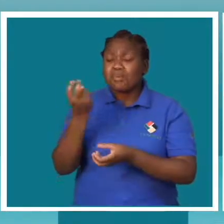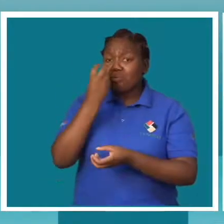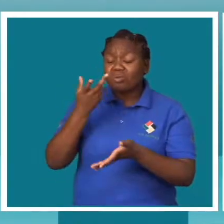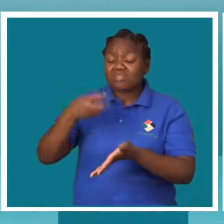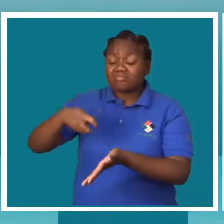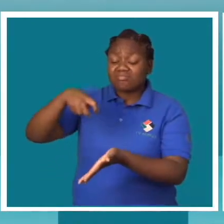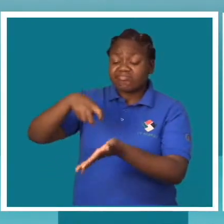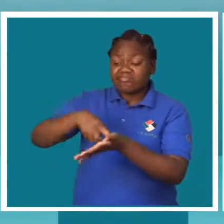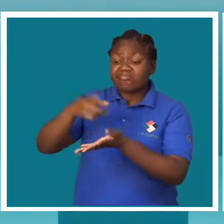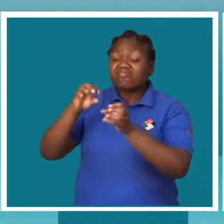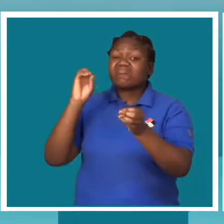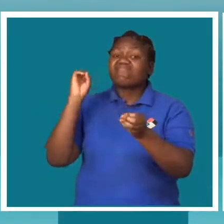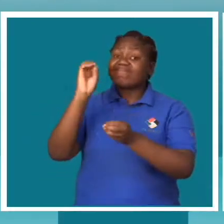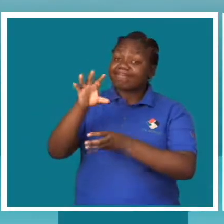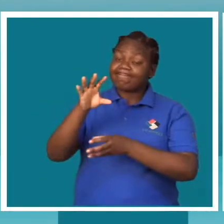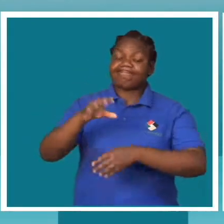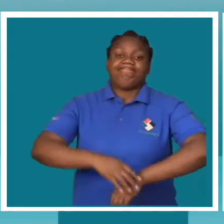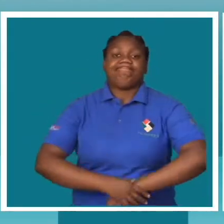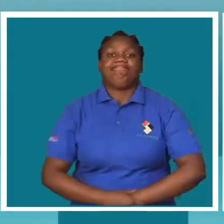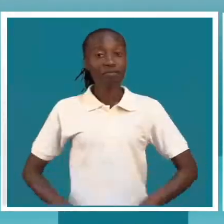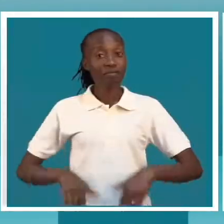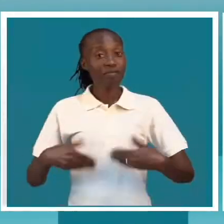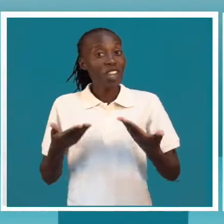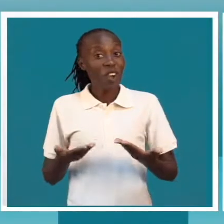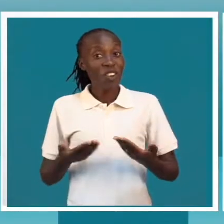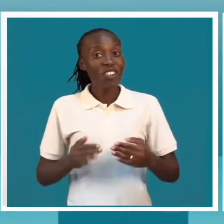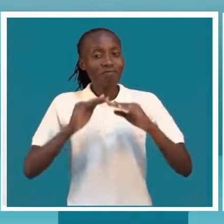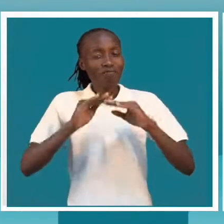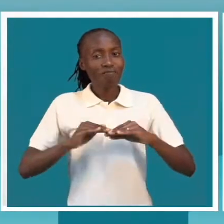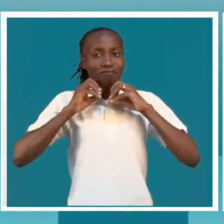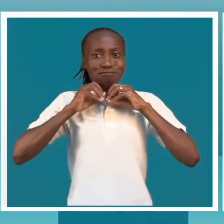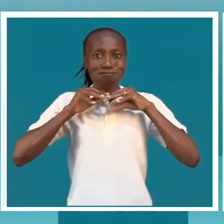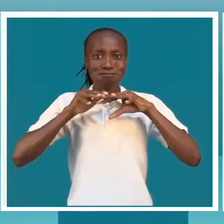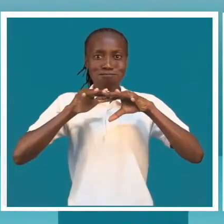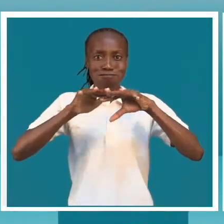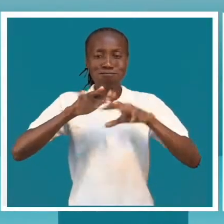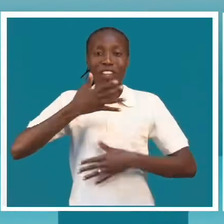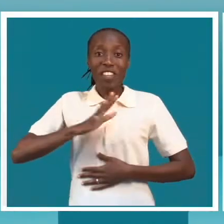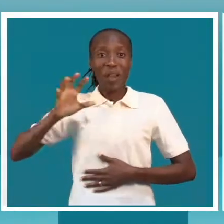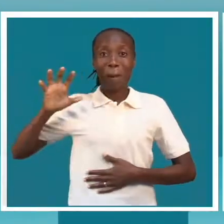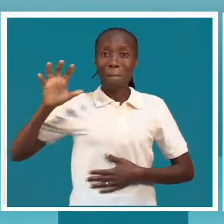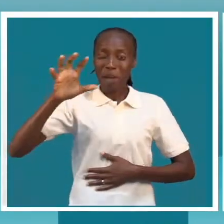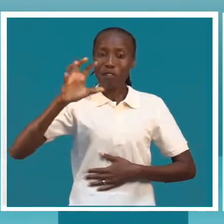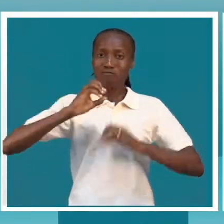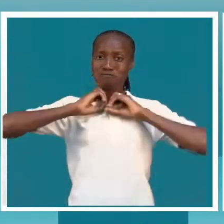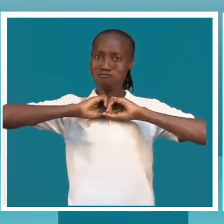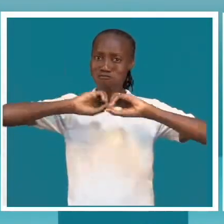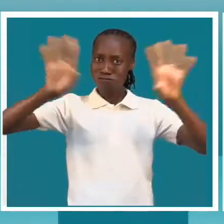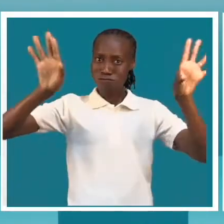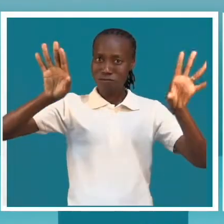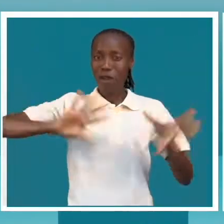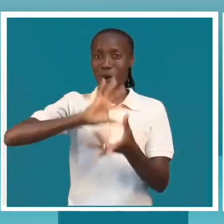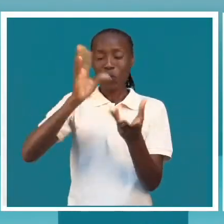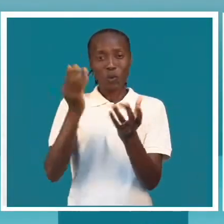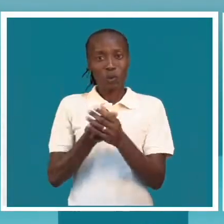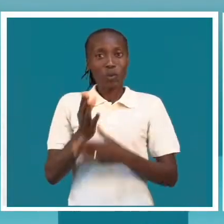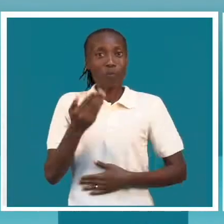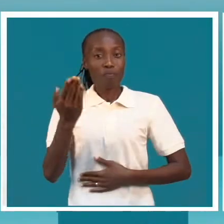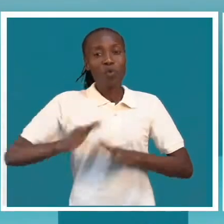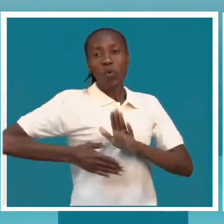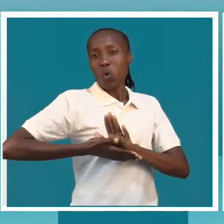modalidade do vôleibol sentado. Estamos na fase de expansão, estamos querendo massificar, já temos feito algum projeto durante